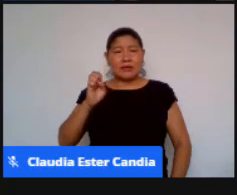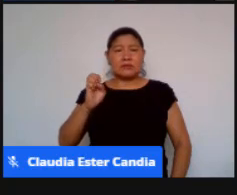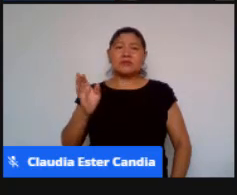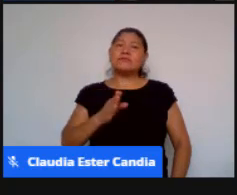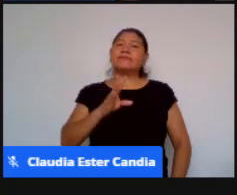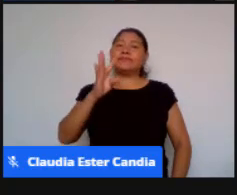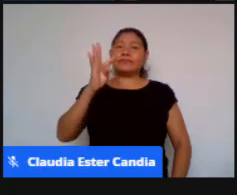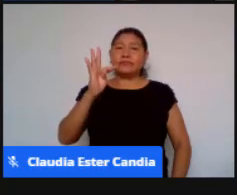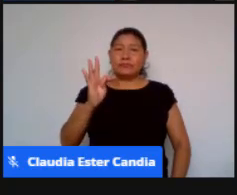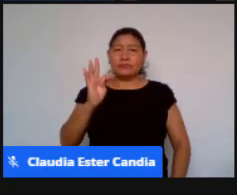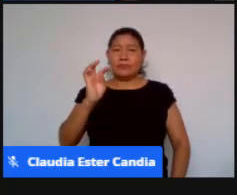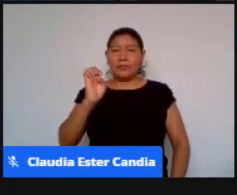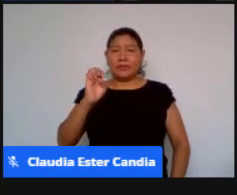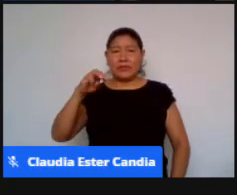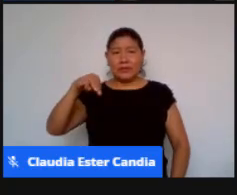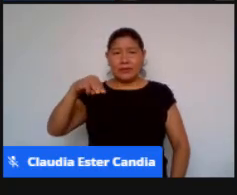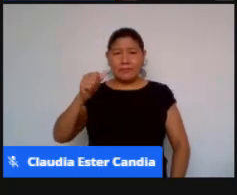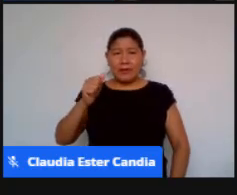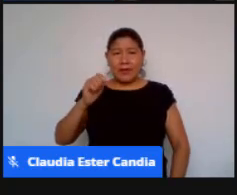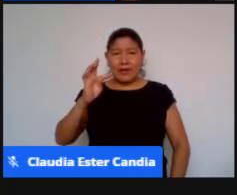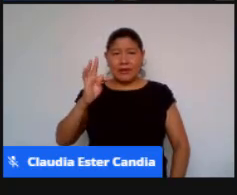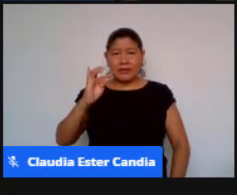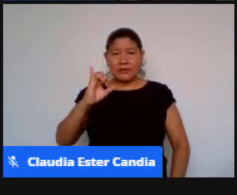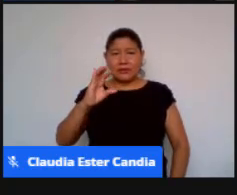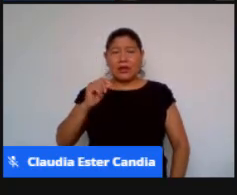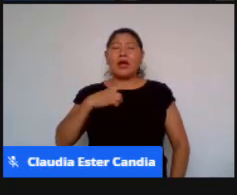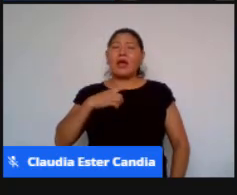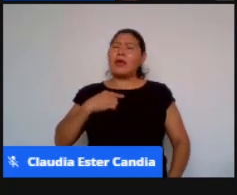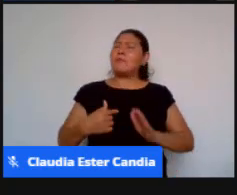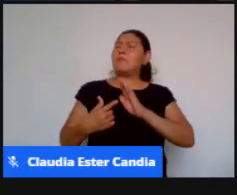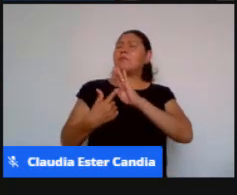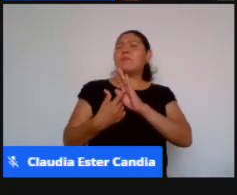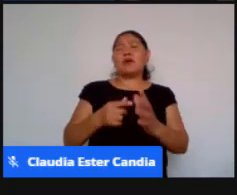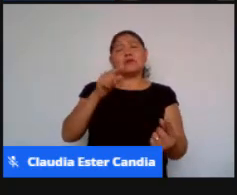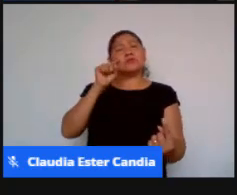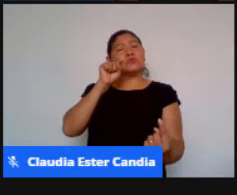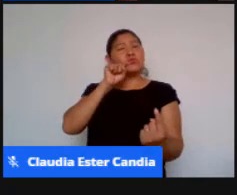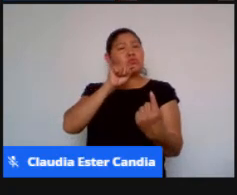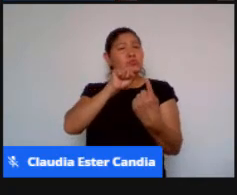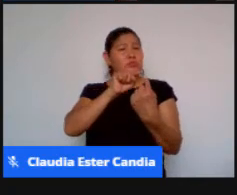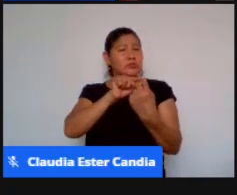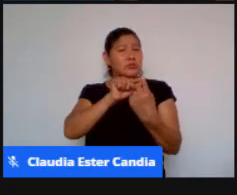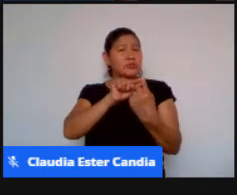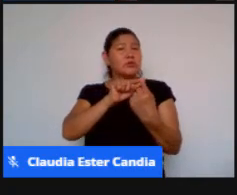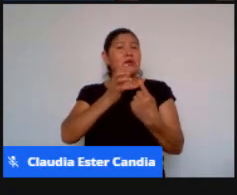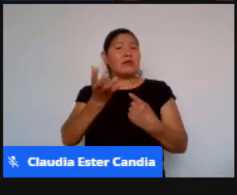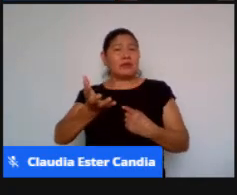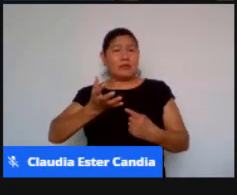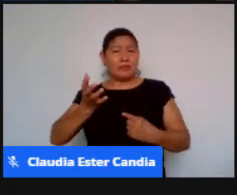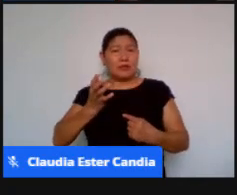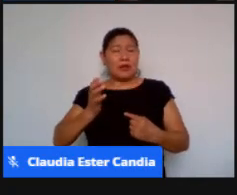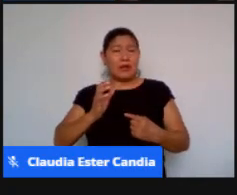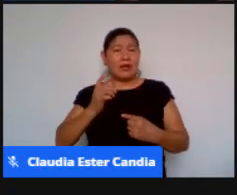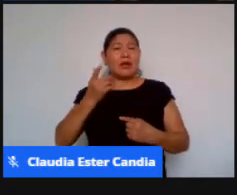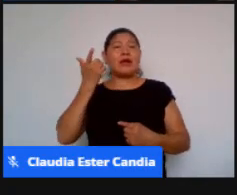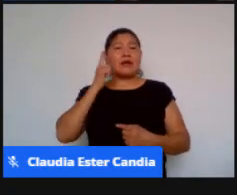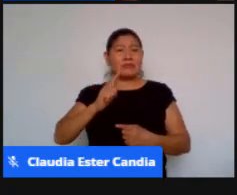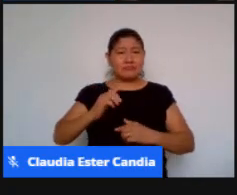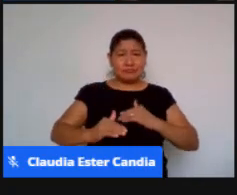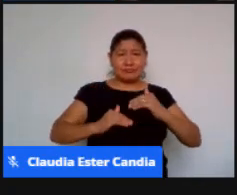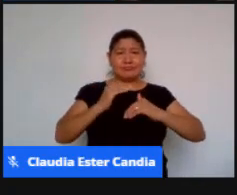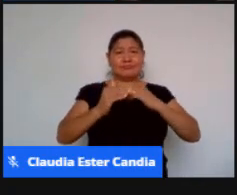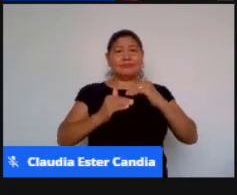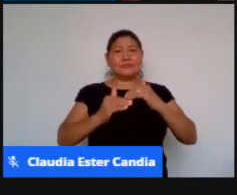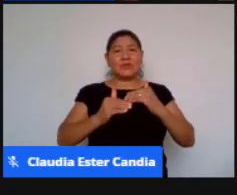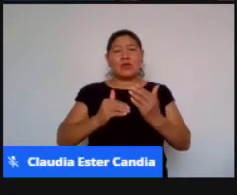temática, ela está me dizendo assim, quais são os objetos de conhecimento que vão pertencer a essa unidade temática. Ao longo do primeiro ao nono